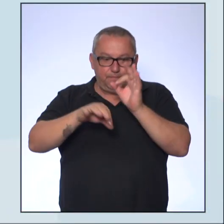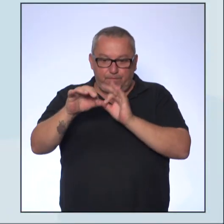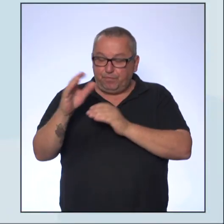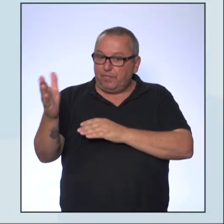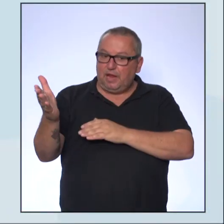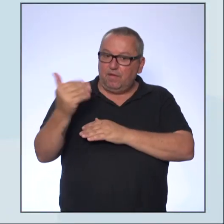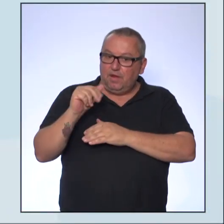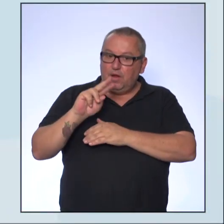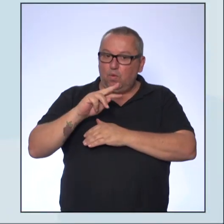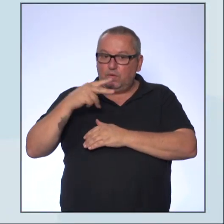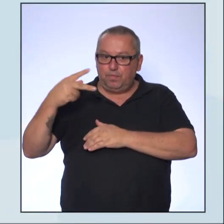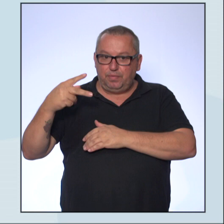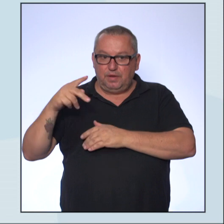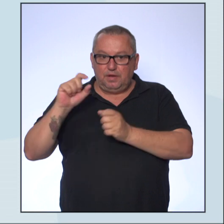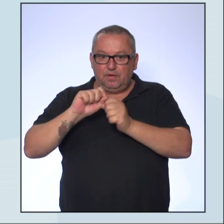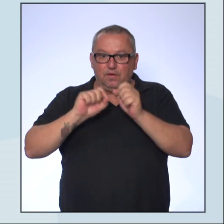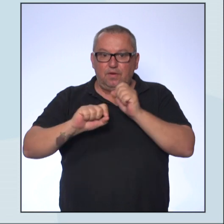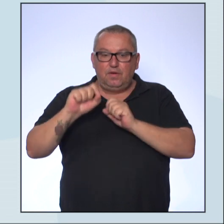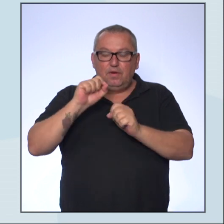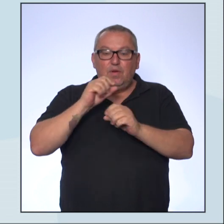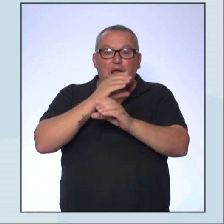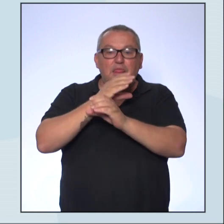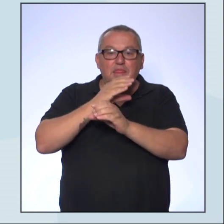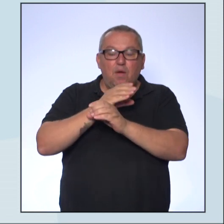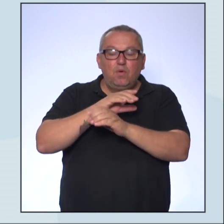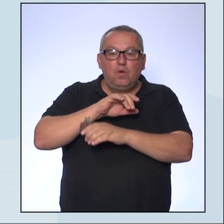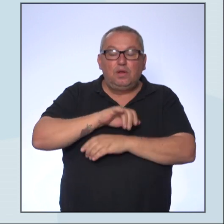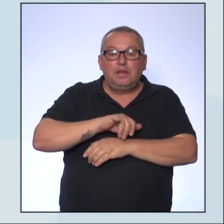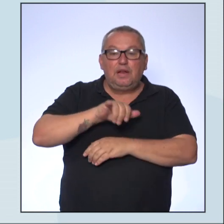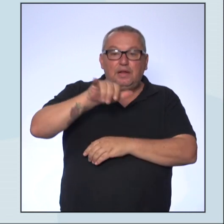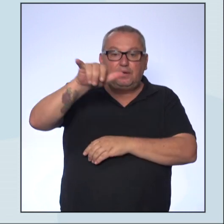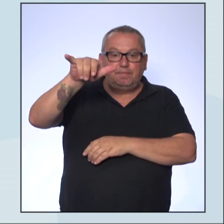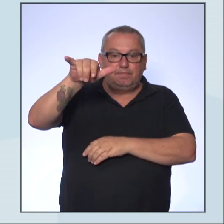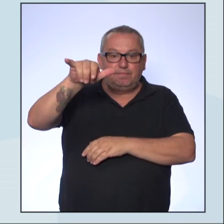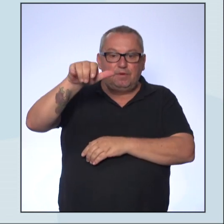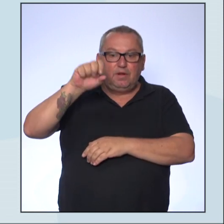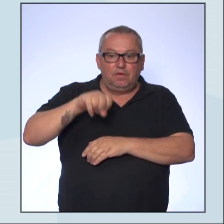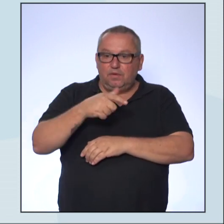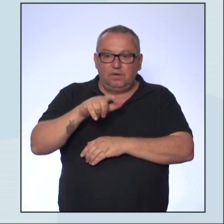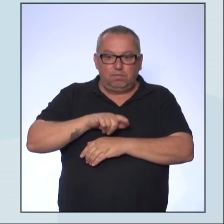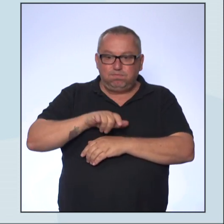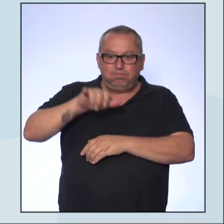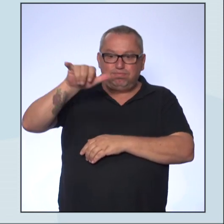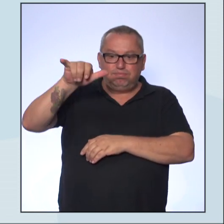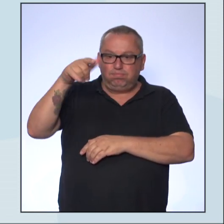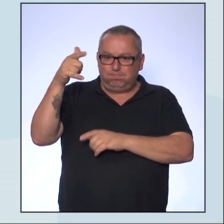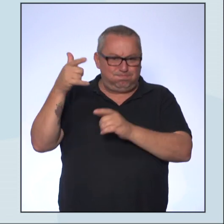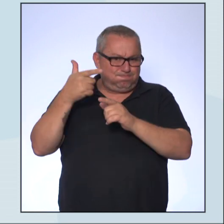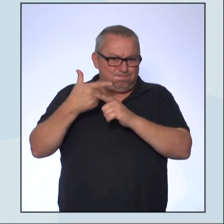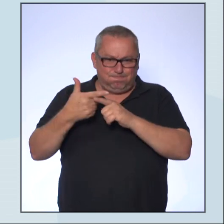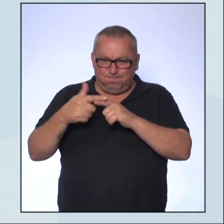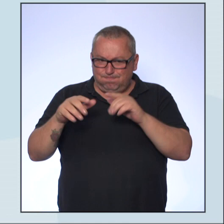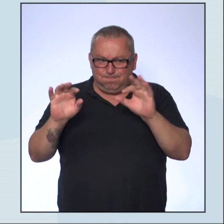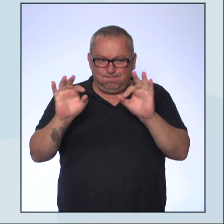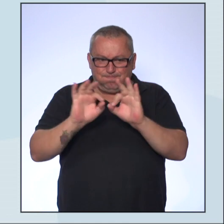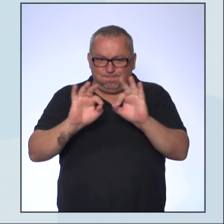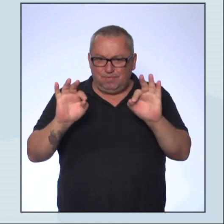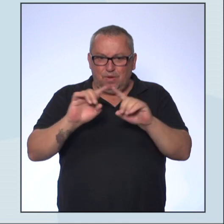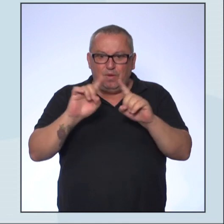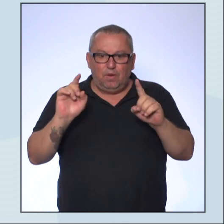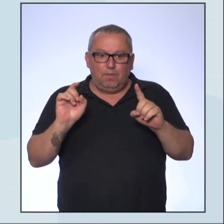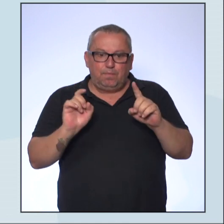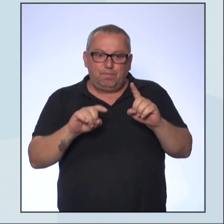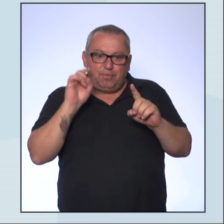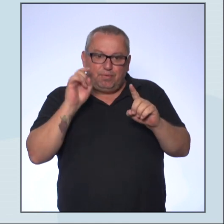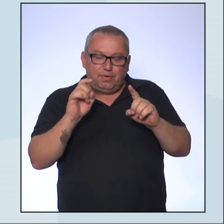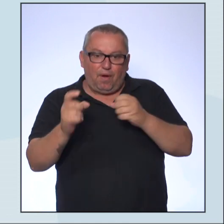para a USP, nós criamos aqui um canal no Telegram. Então, se você não tem Telegram, não tem problema, basta clicar nesse